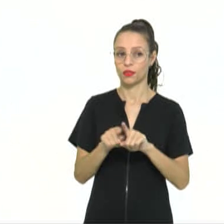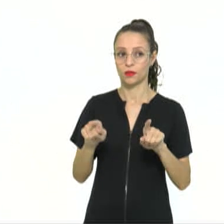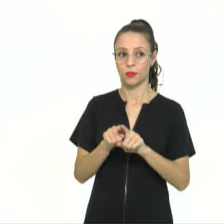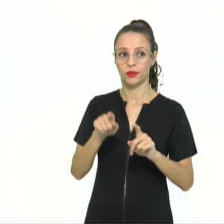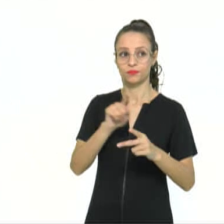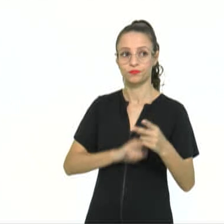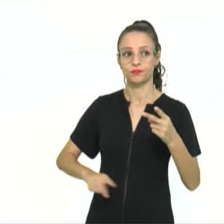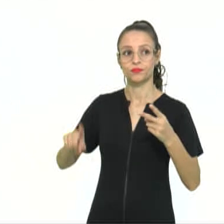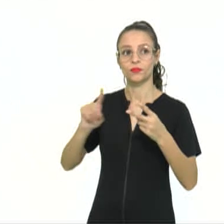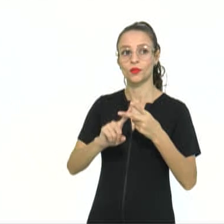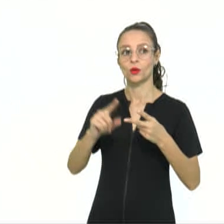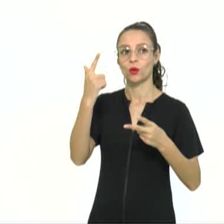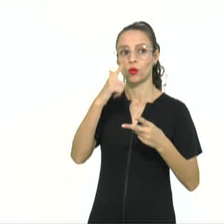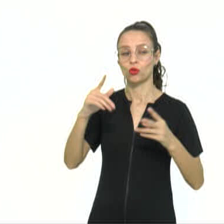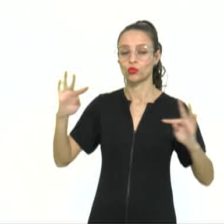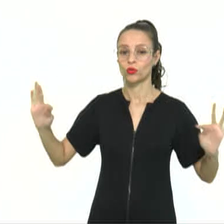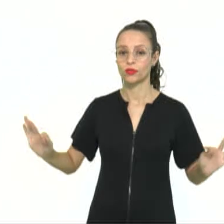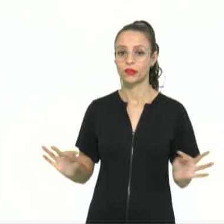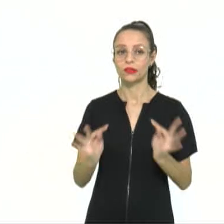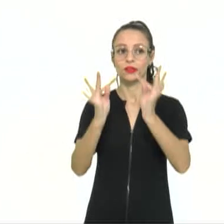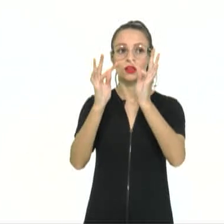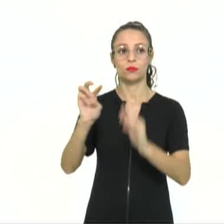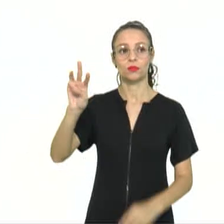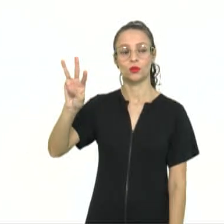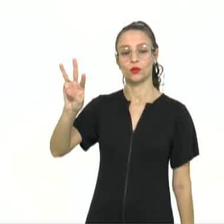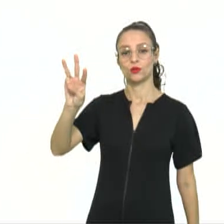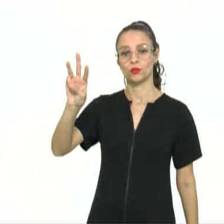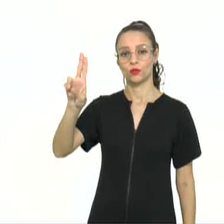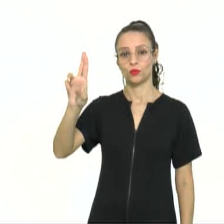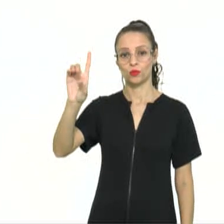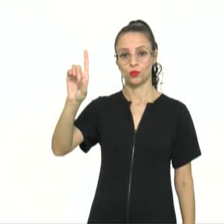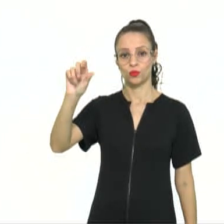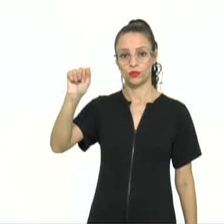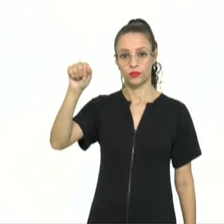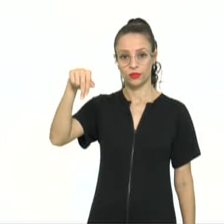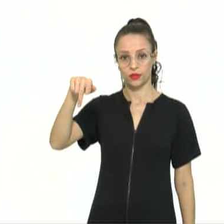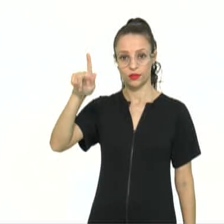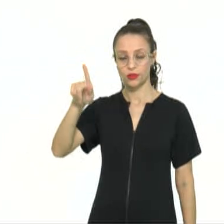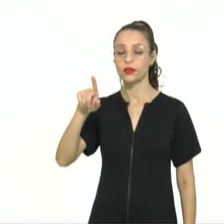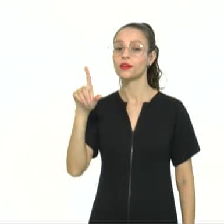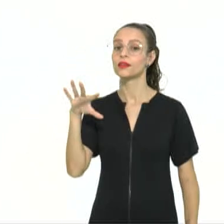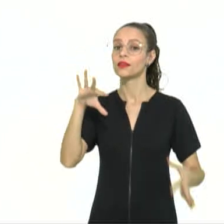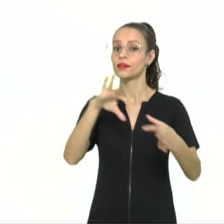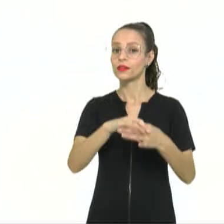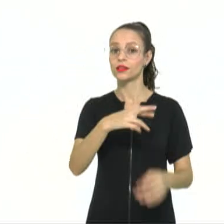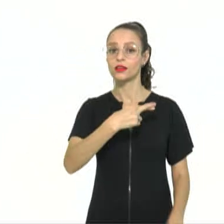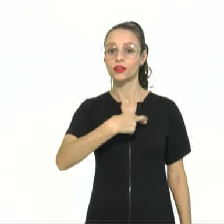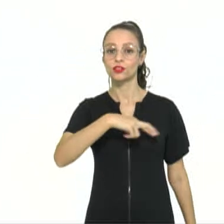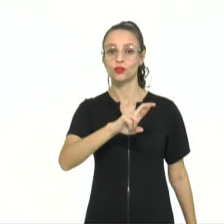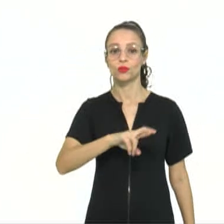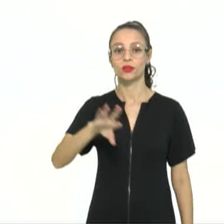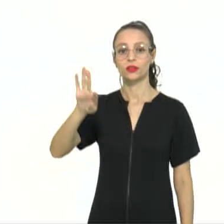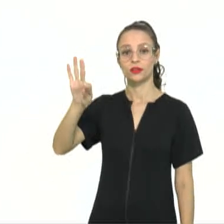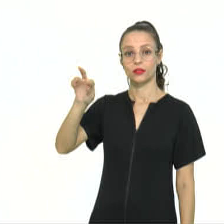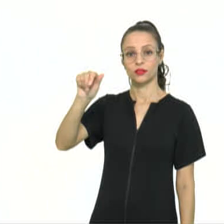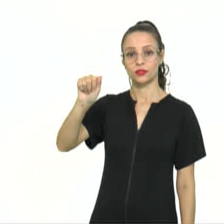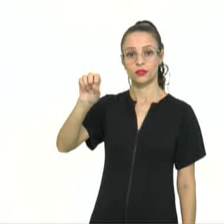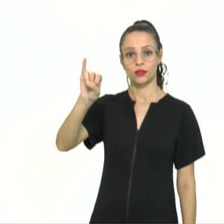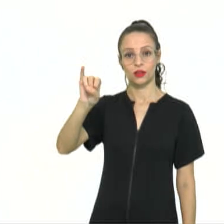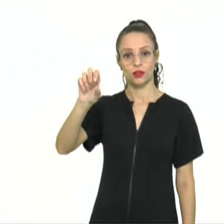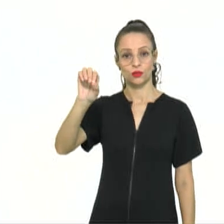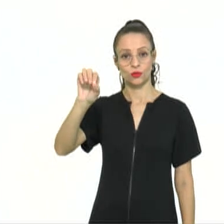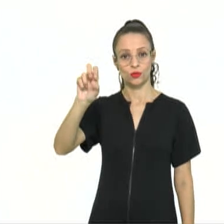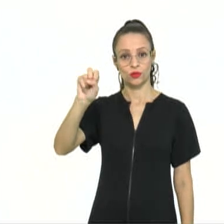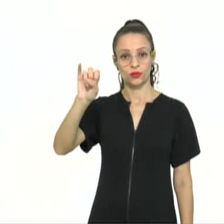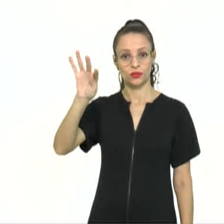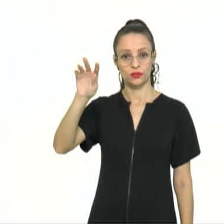Shaolin, né, nós temos também o templo de Wudang. Então, o templo de Wudang tem relação com a religião taoísta, né?